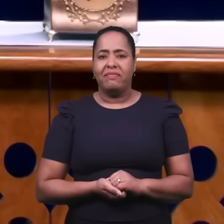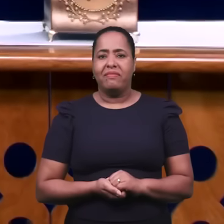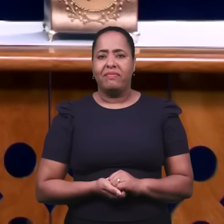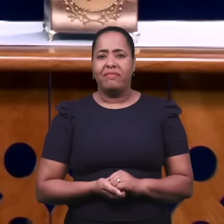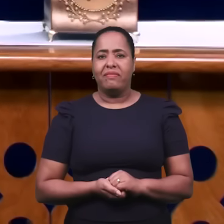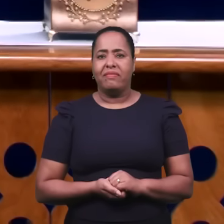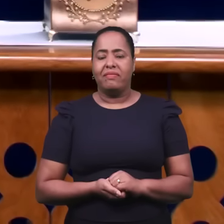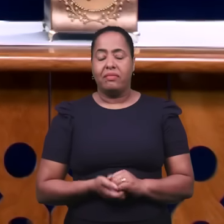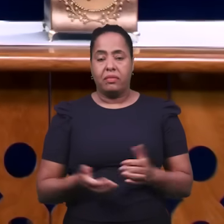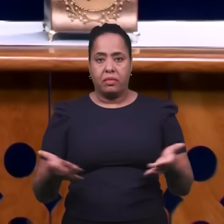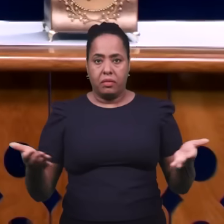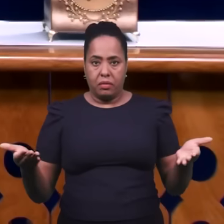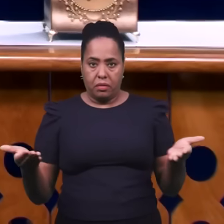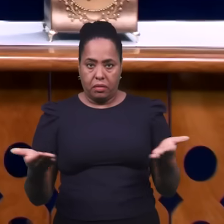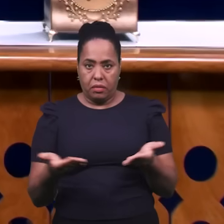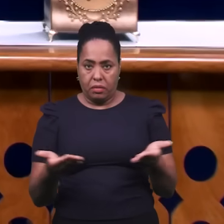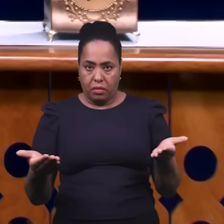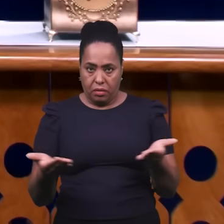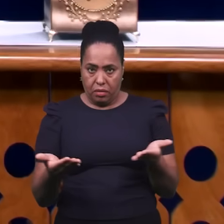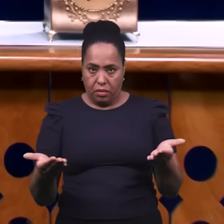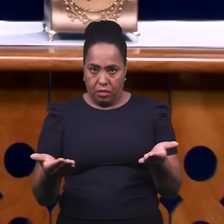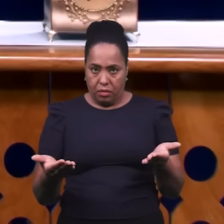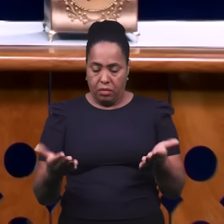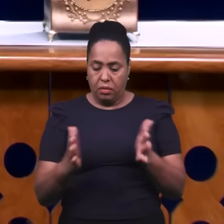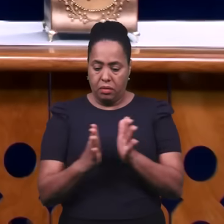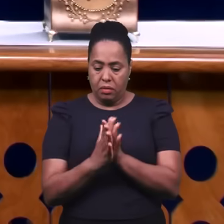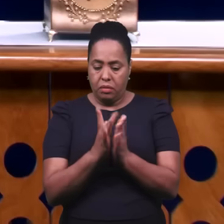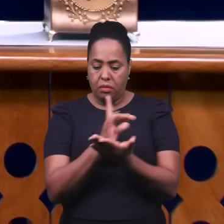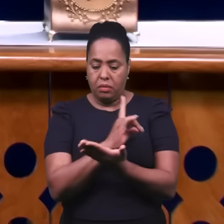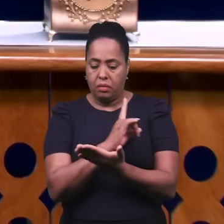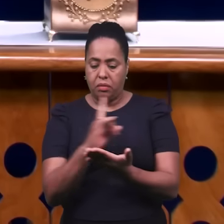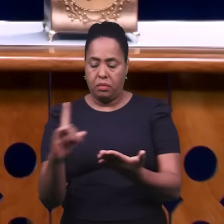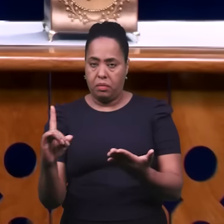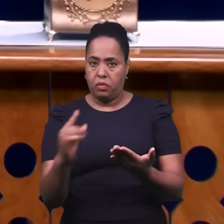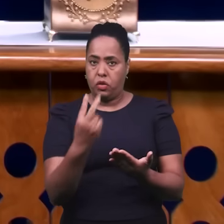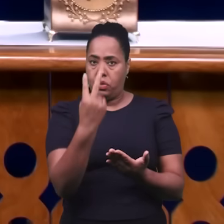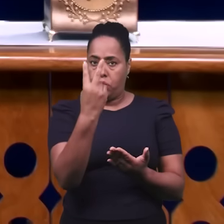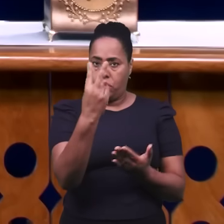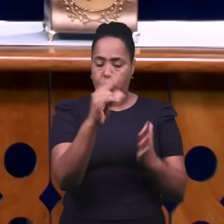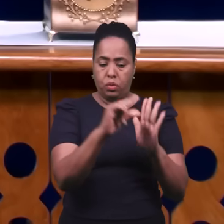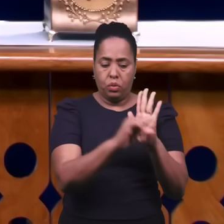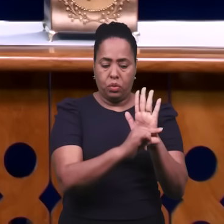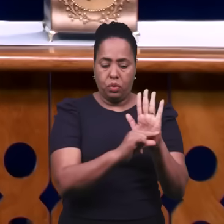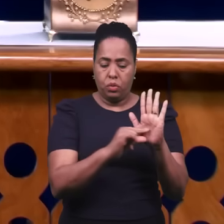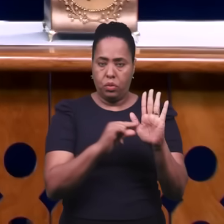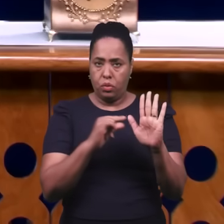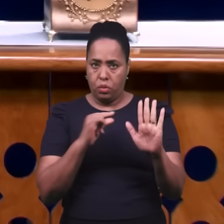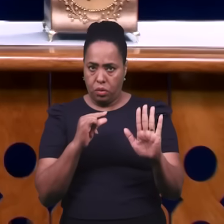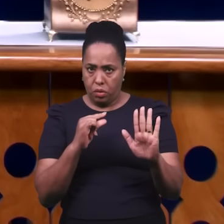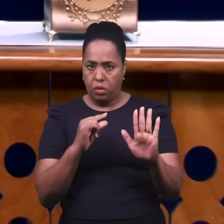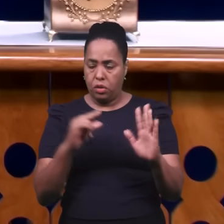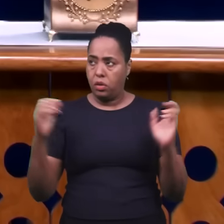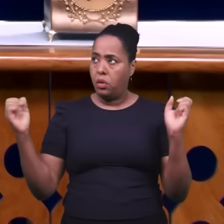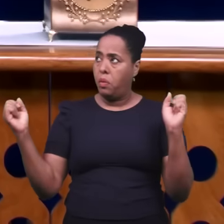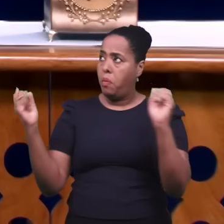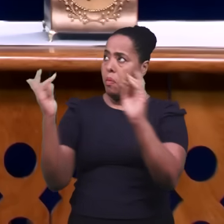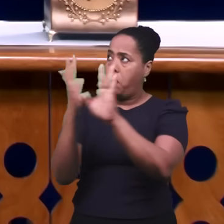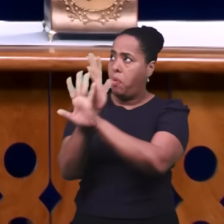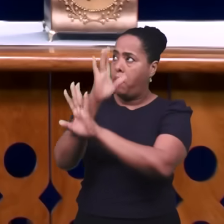Nós iremos agora ler dois versículos da Palavra de Deus em glorificação ao